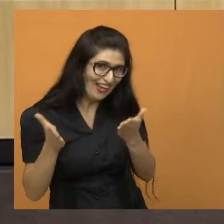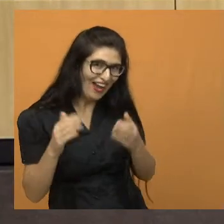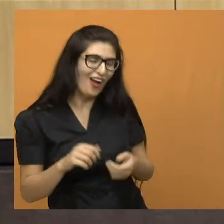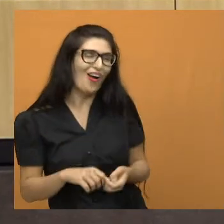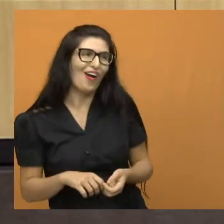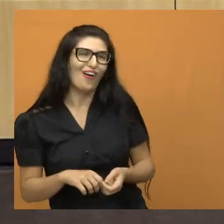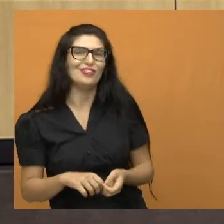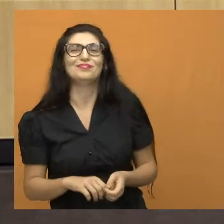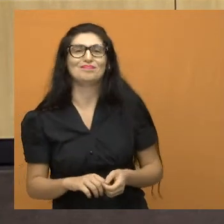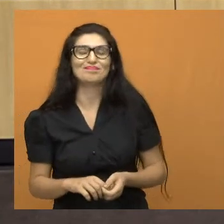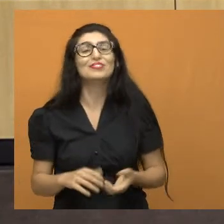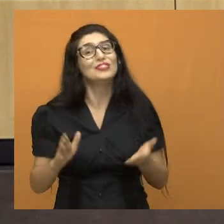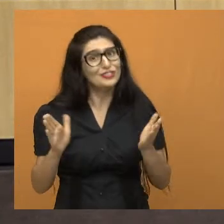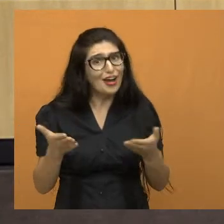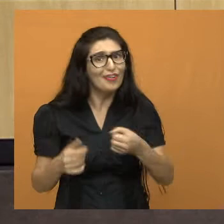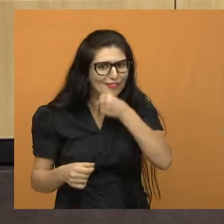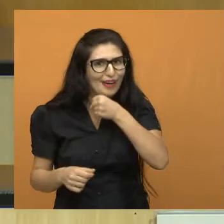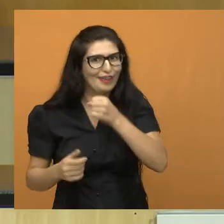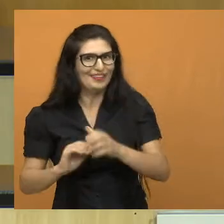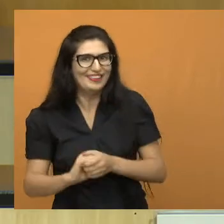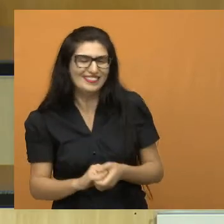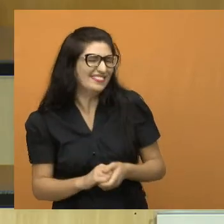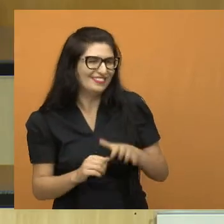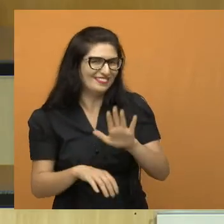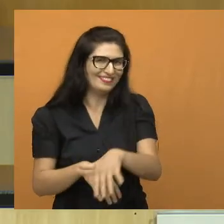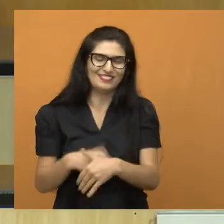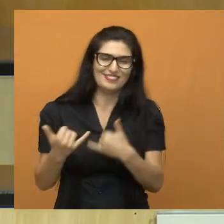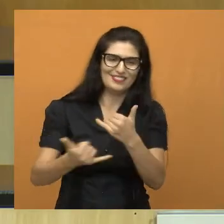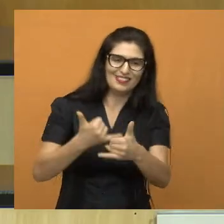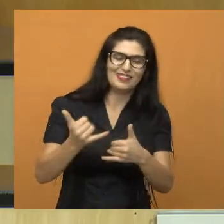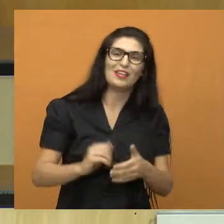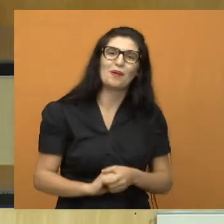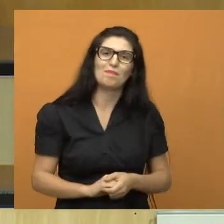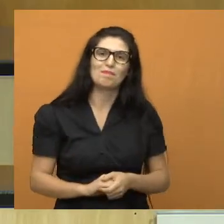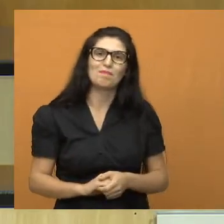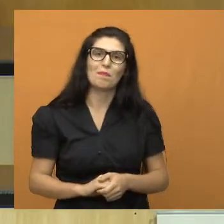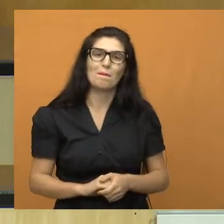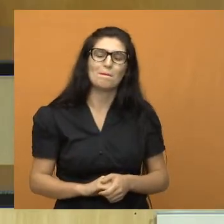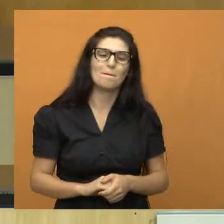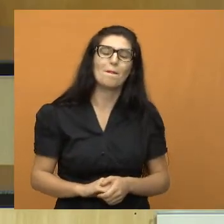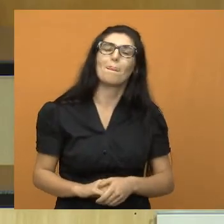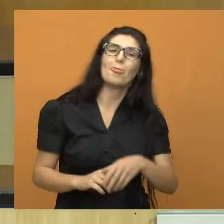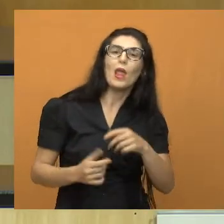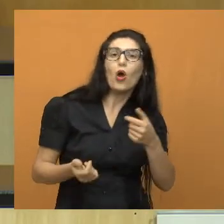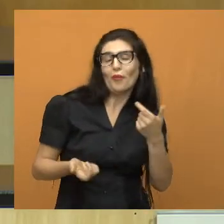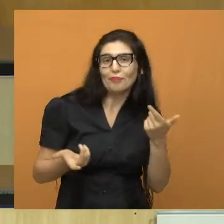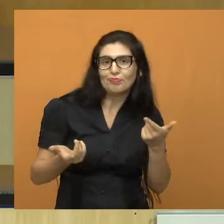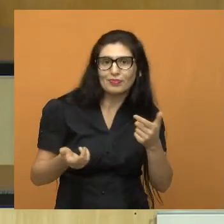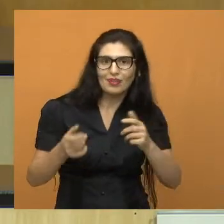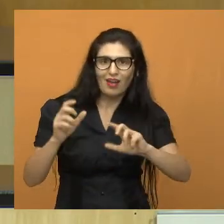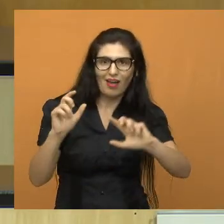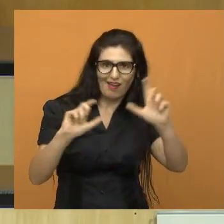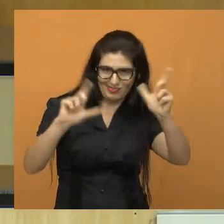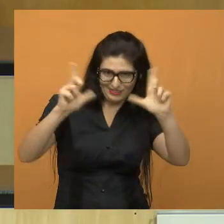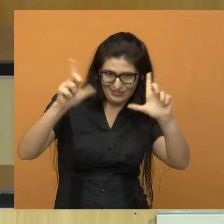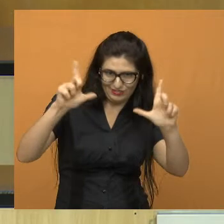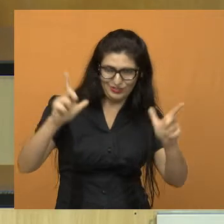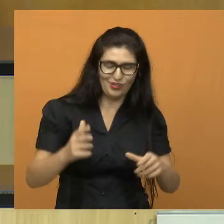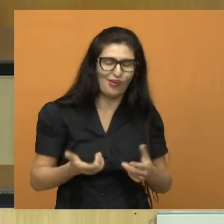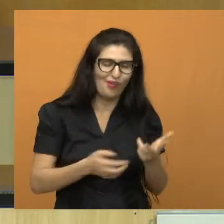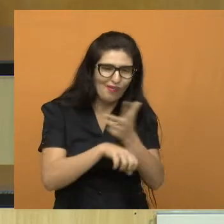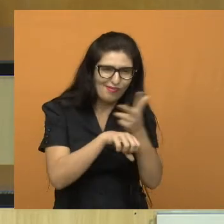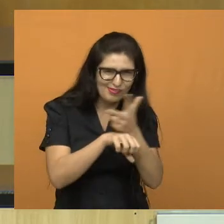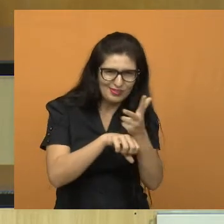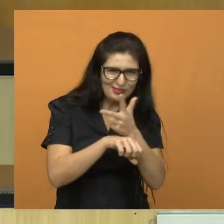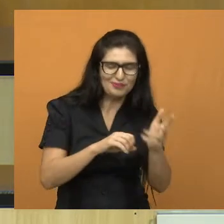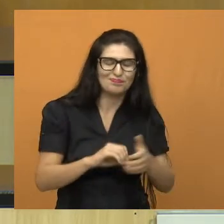18. Então, mas é muito sério isso. E assim, e aqui eu peguei lá, fazendo a matéria, acompanhando a TV Câmara lá na escola,